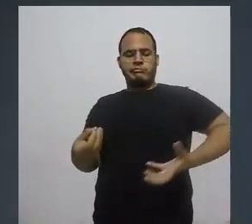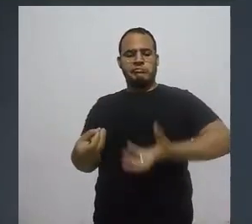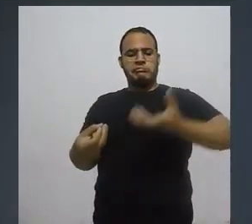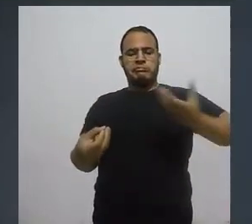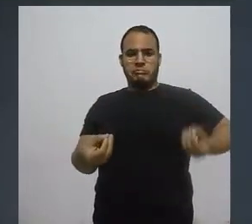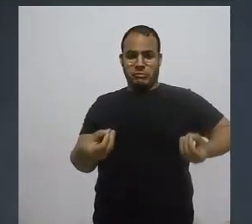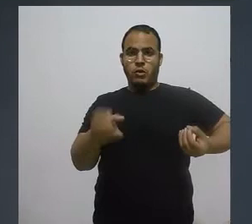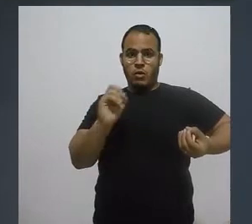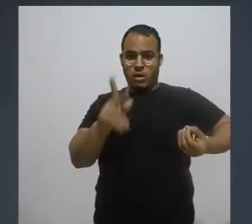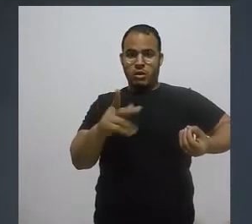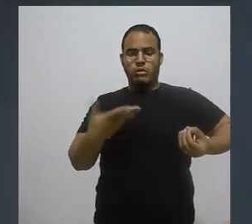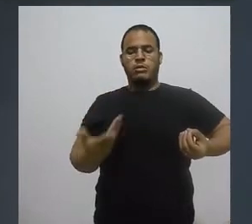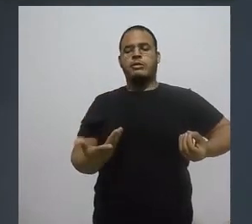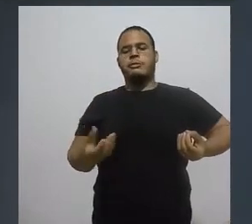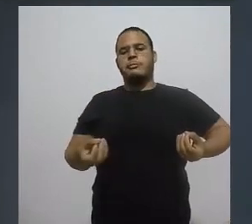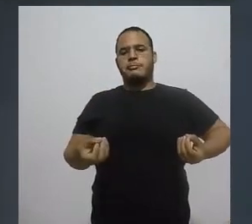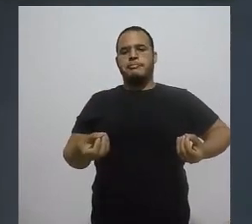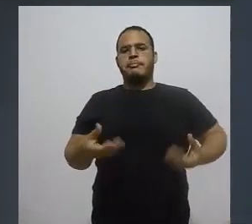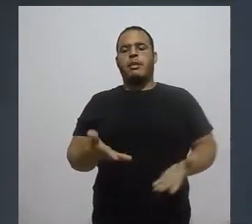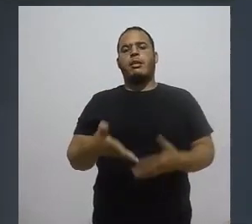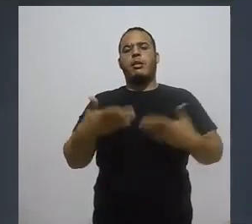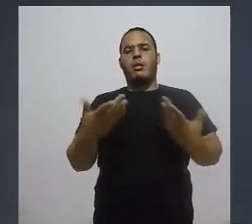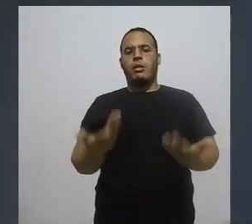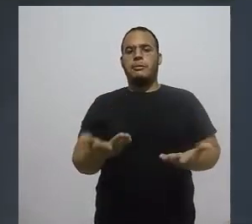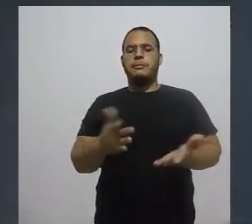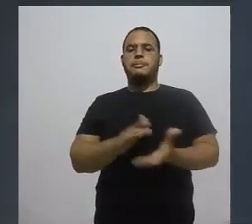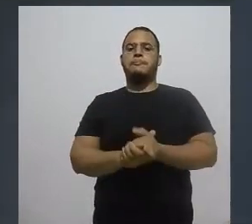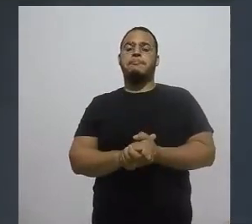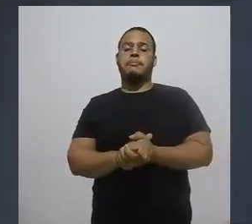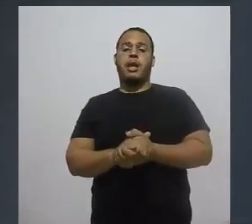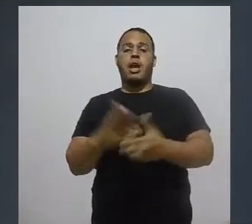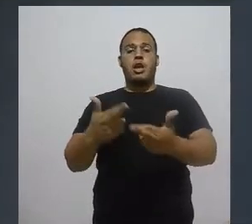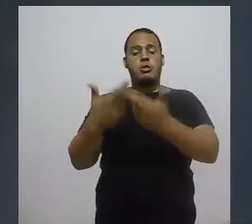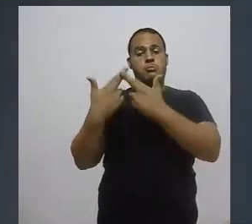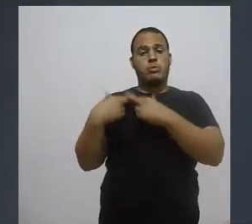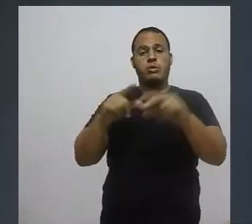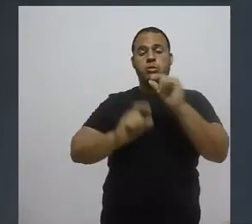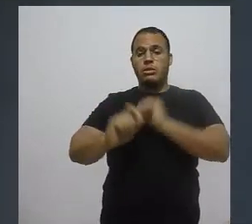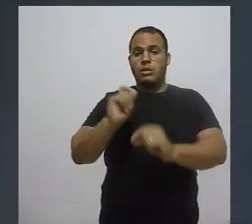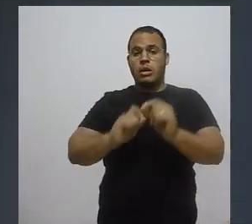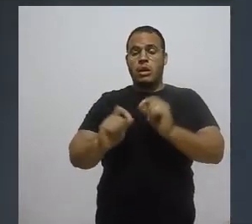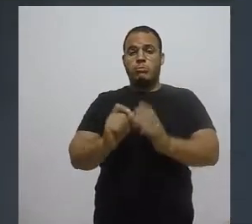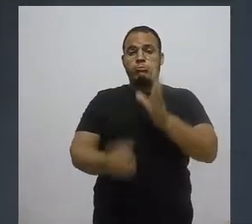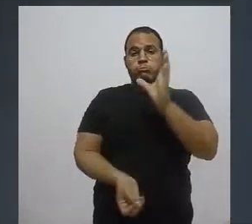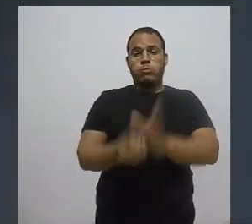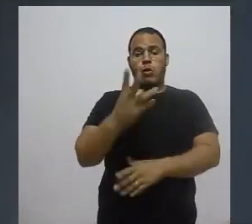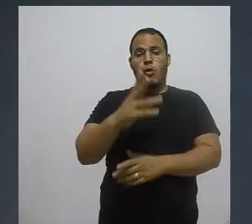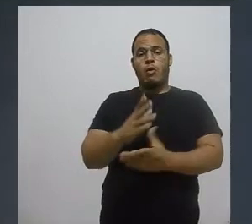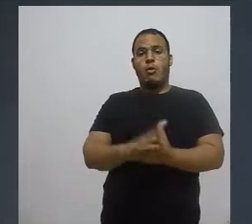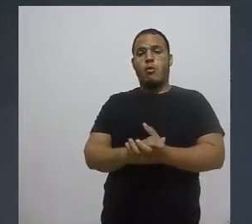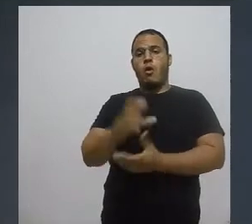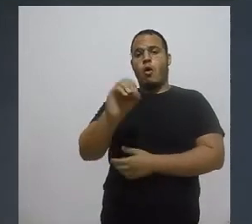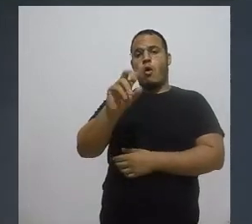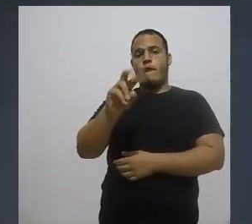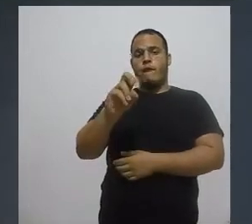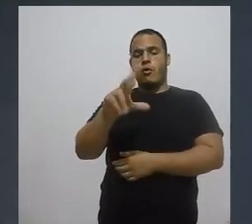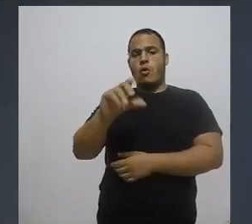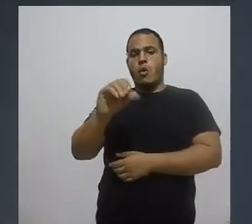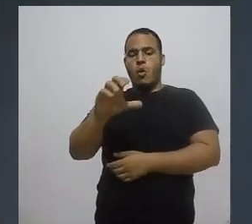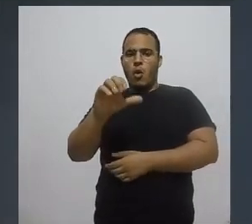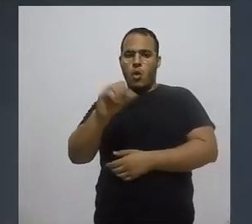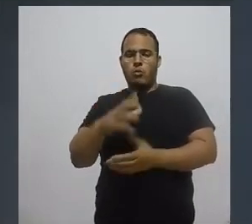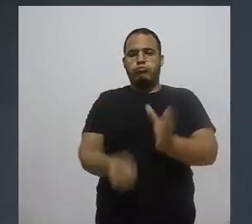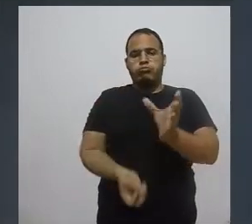do lado direito. São dois ovários, certo? Eles são aí responsáveis pela produção dos ovócitos ou dos óvulos e